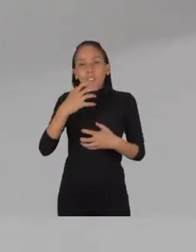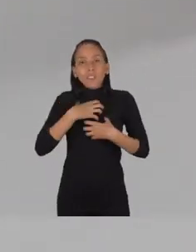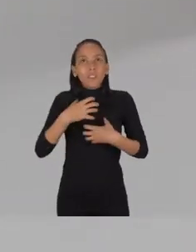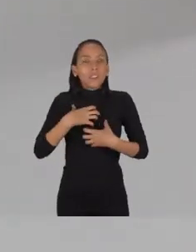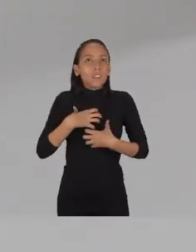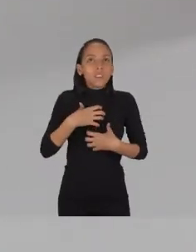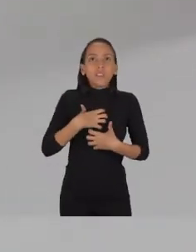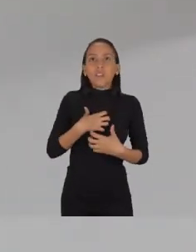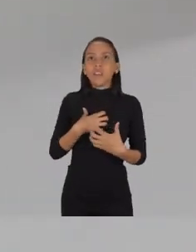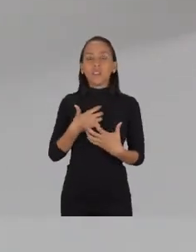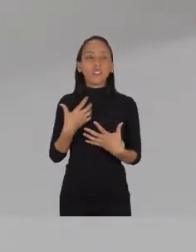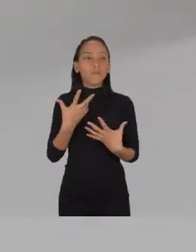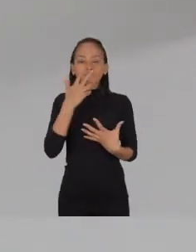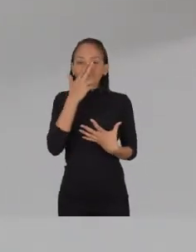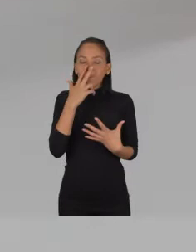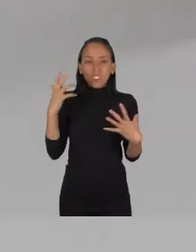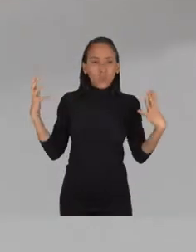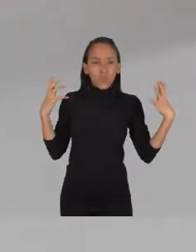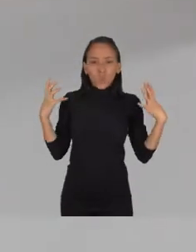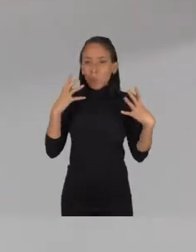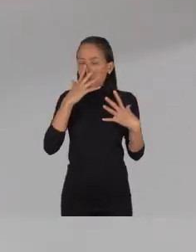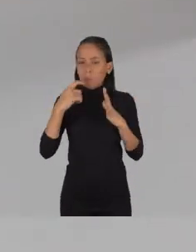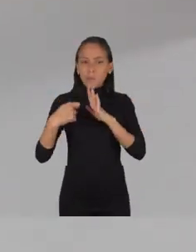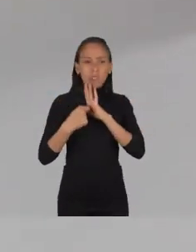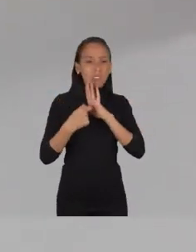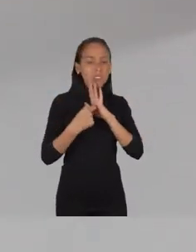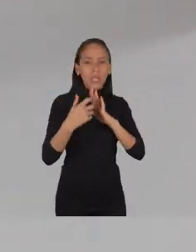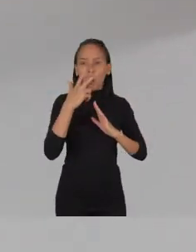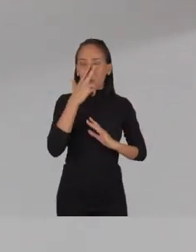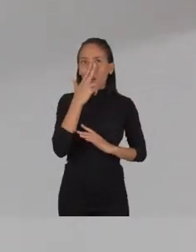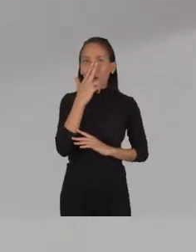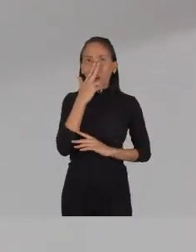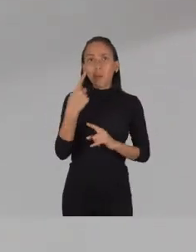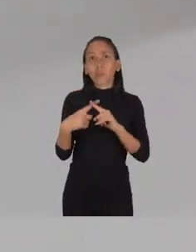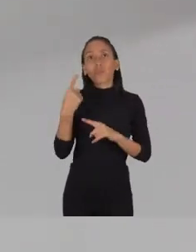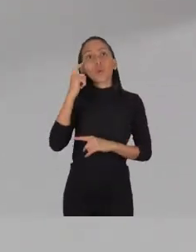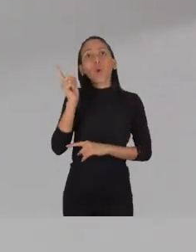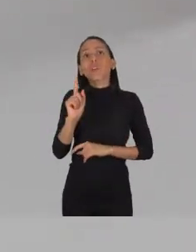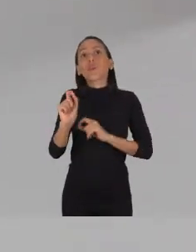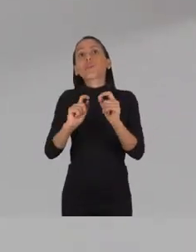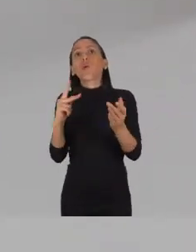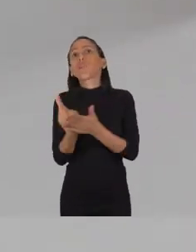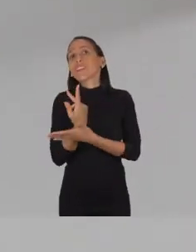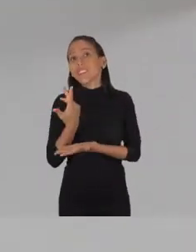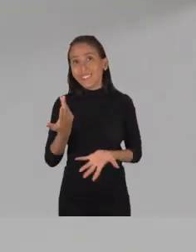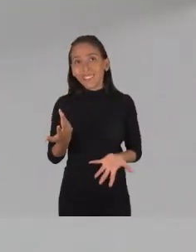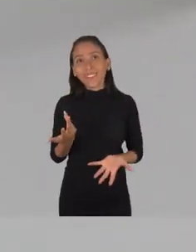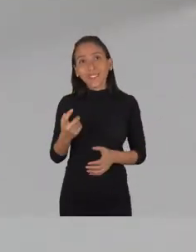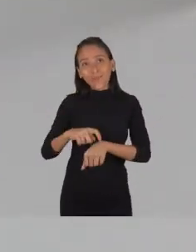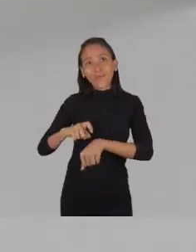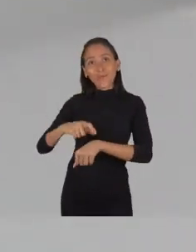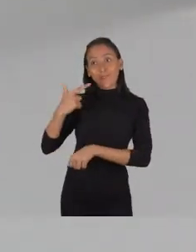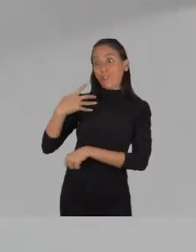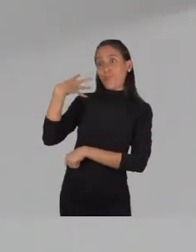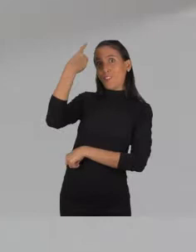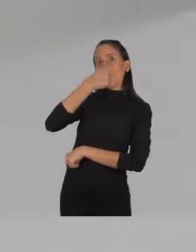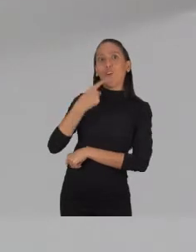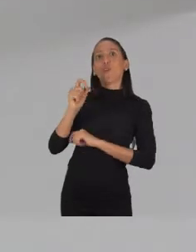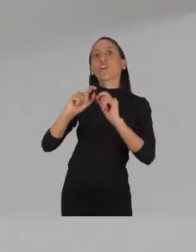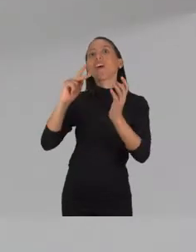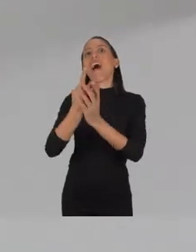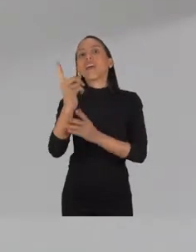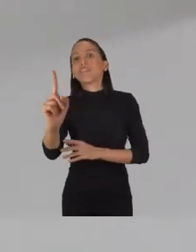adrenalina, numa tensão, numa preocupação, porque a gente nunca sabe o que vai chegar nos plantões, a gente nunca sabe o que